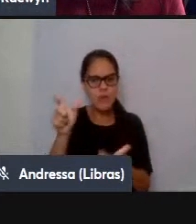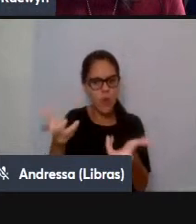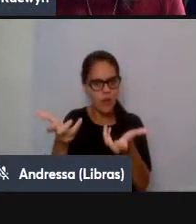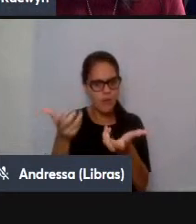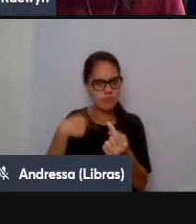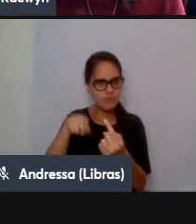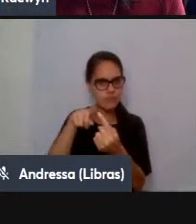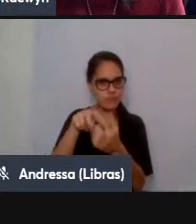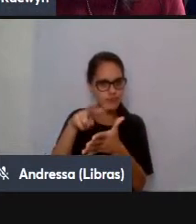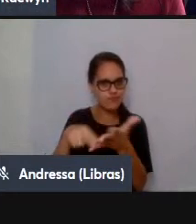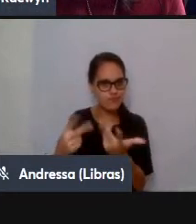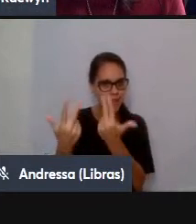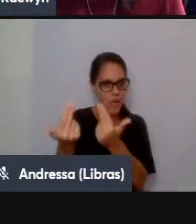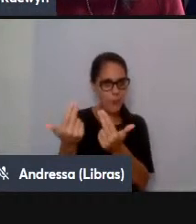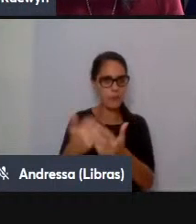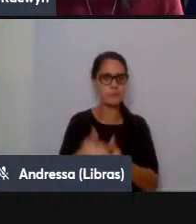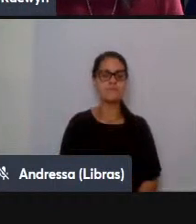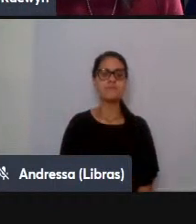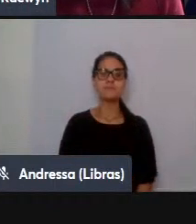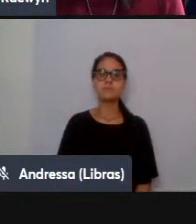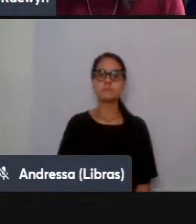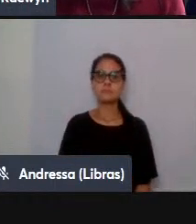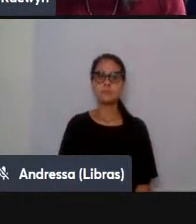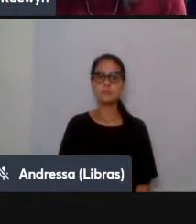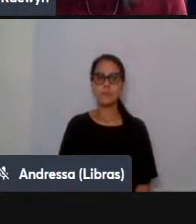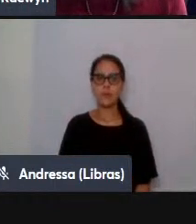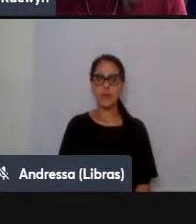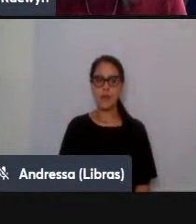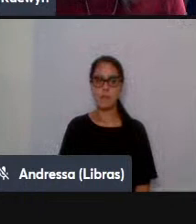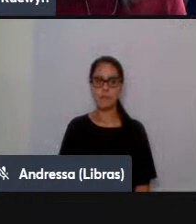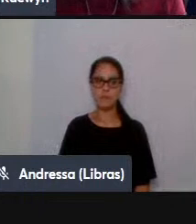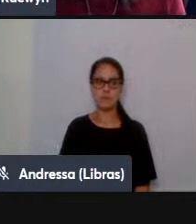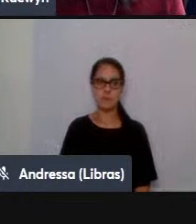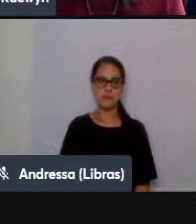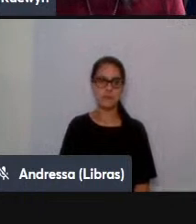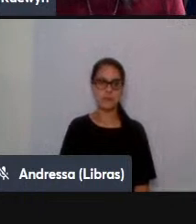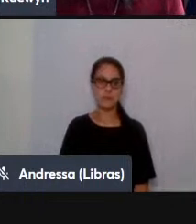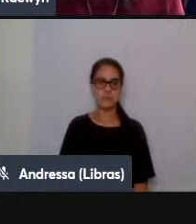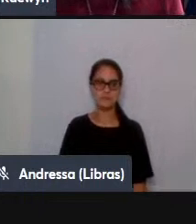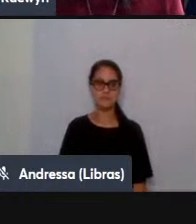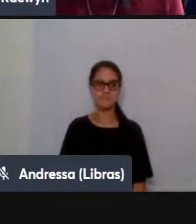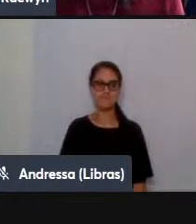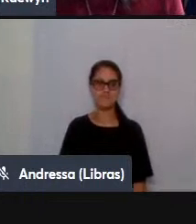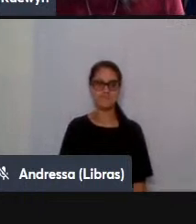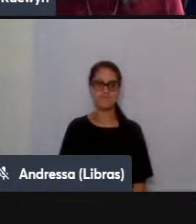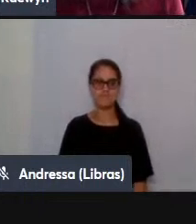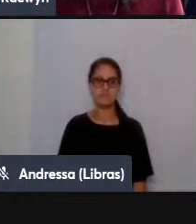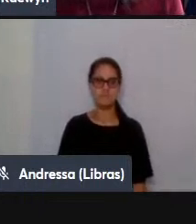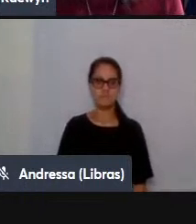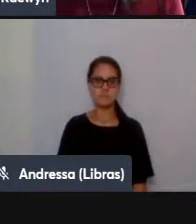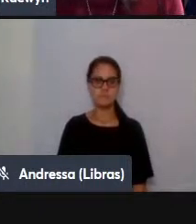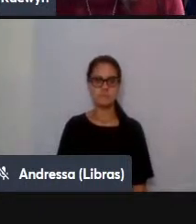especificamente. Could I have the next slide, please?